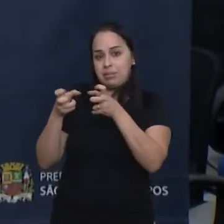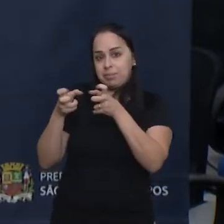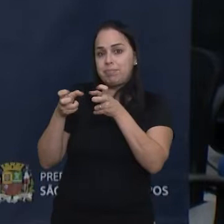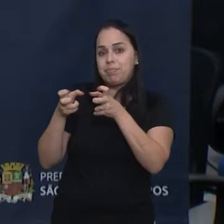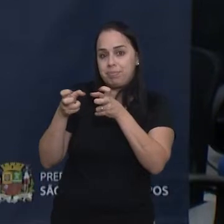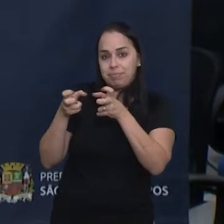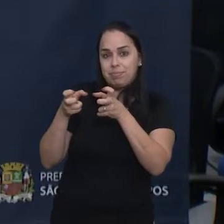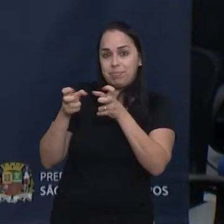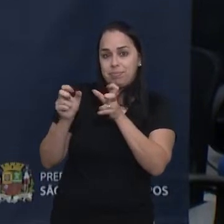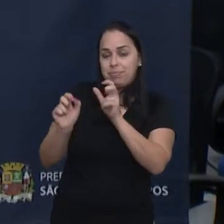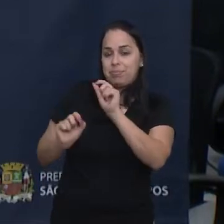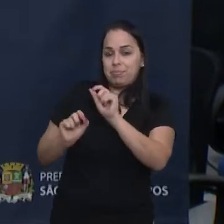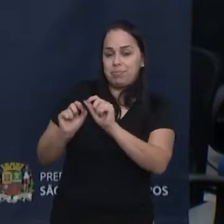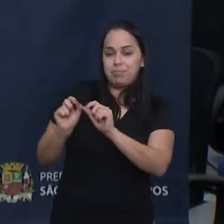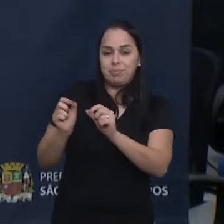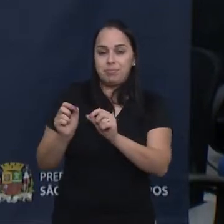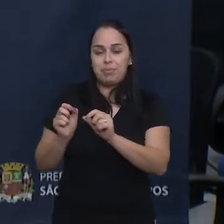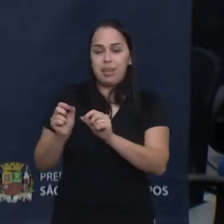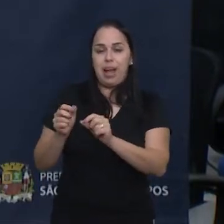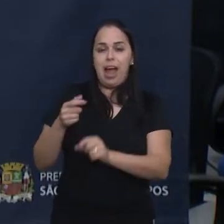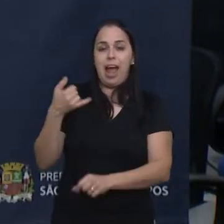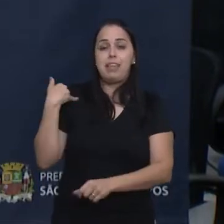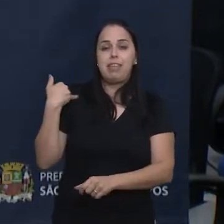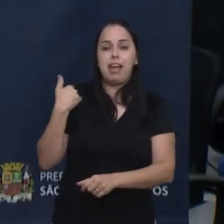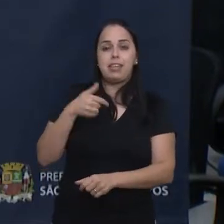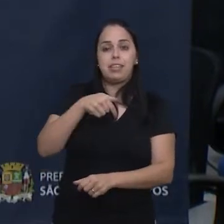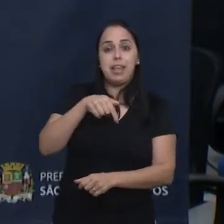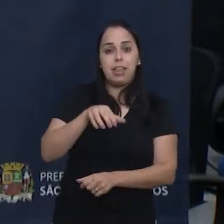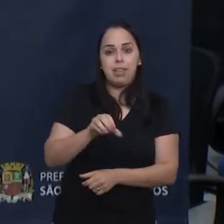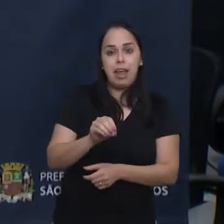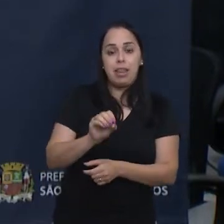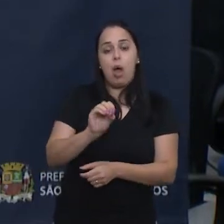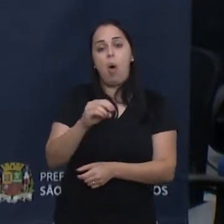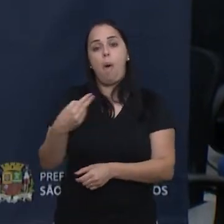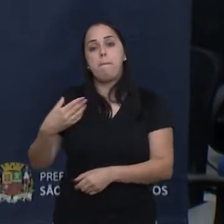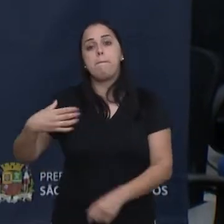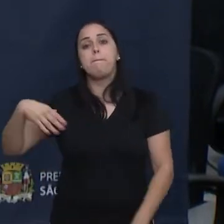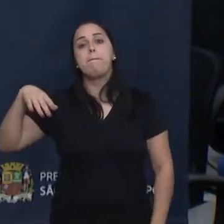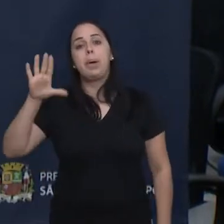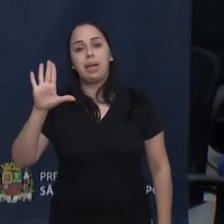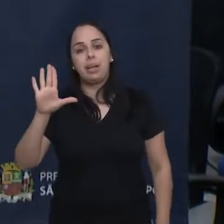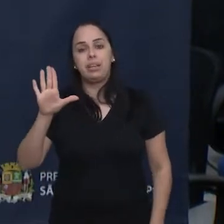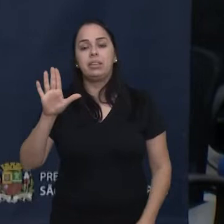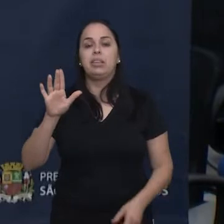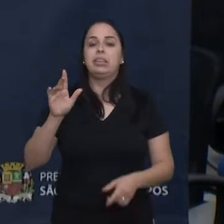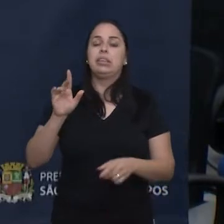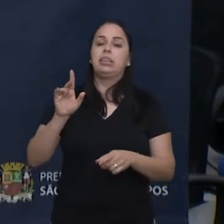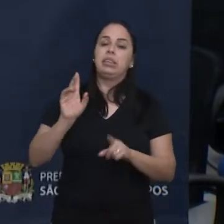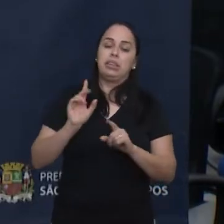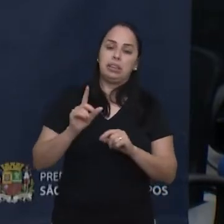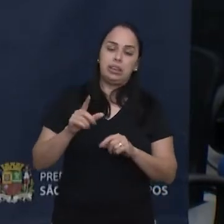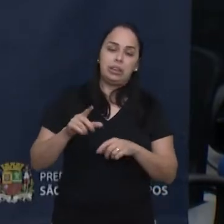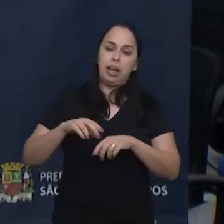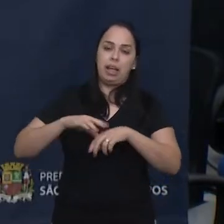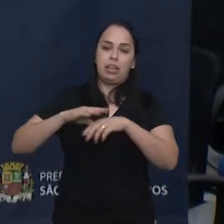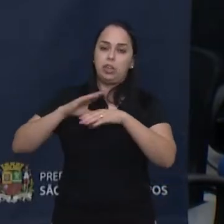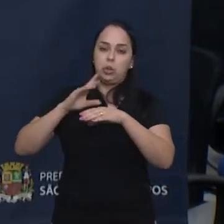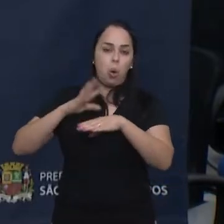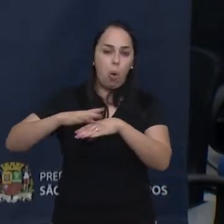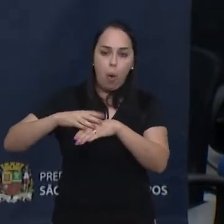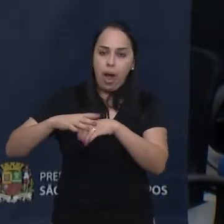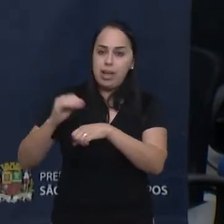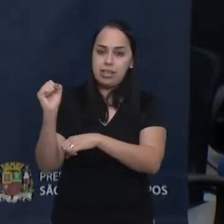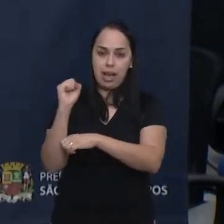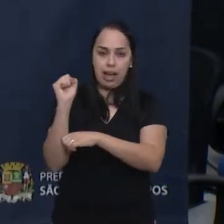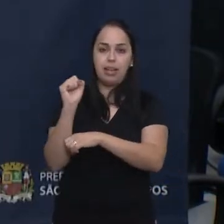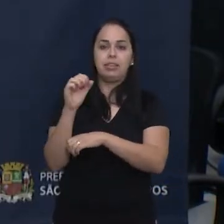um perfil de pessoas de 70 anos ou mais que possuem comorbidade, são essas as pessoas